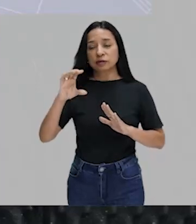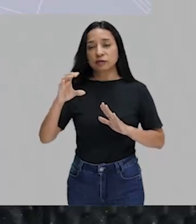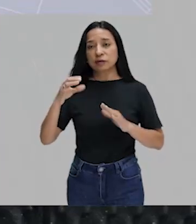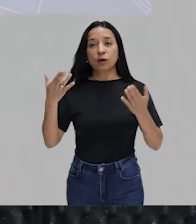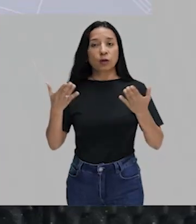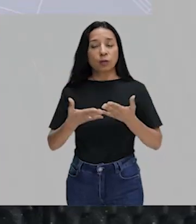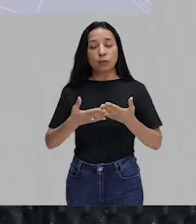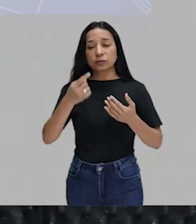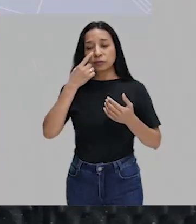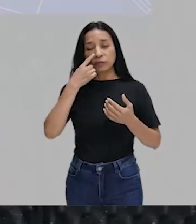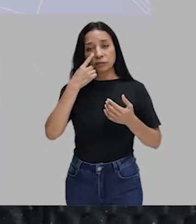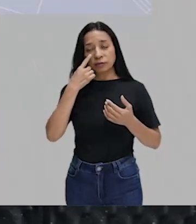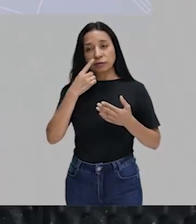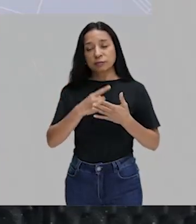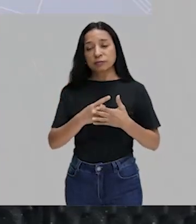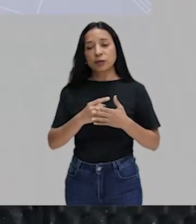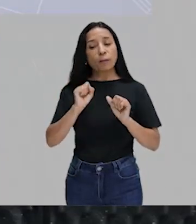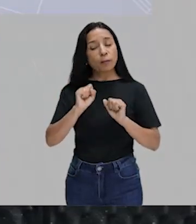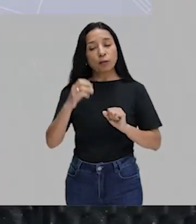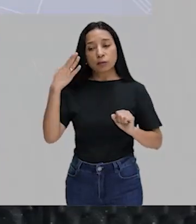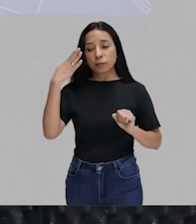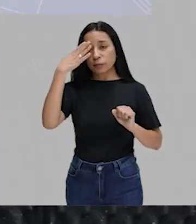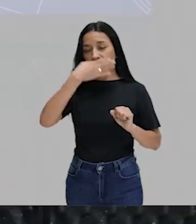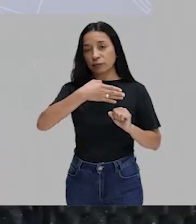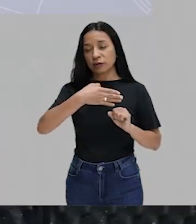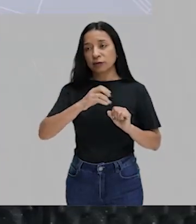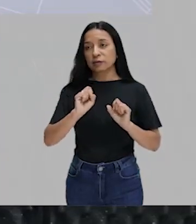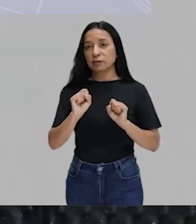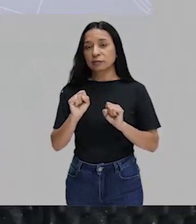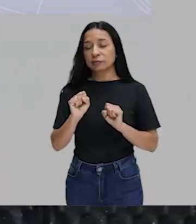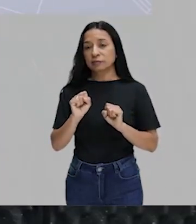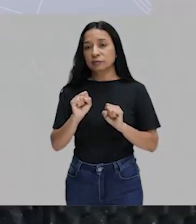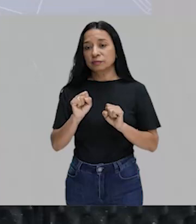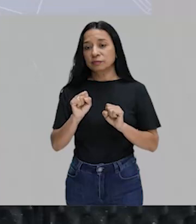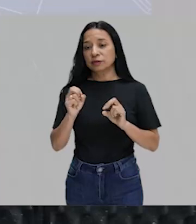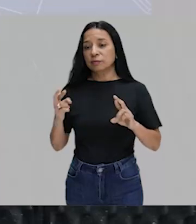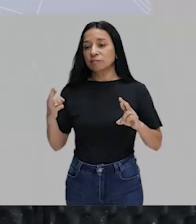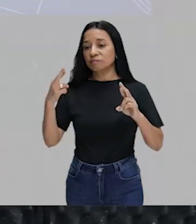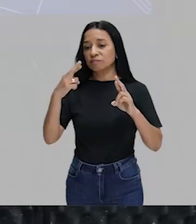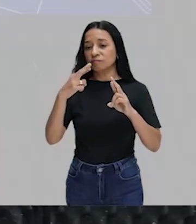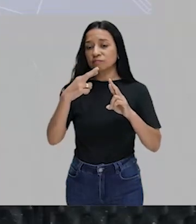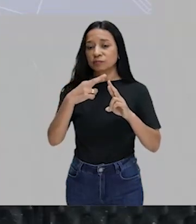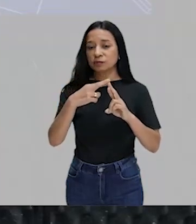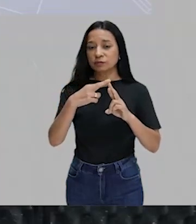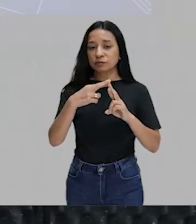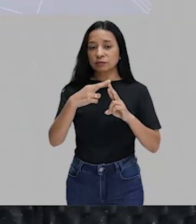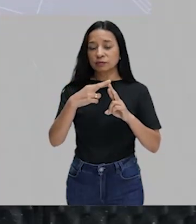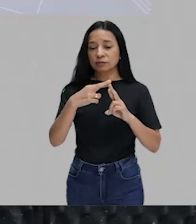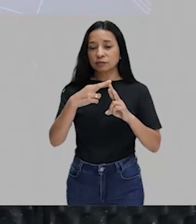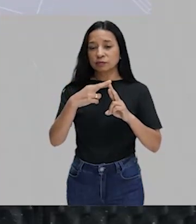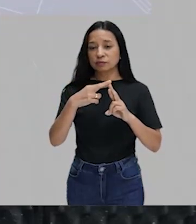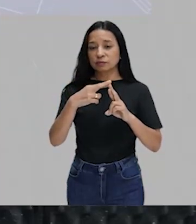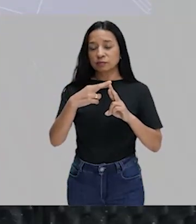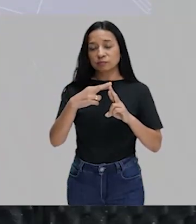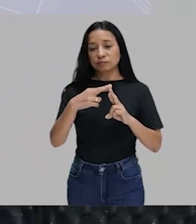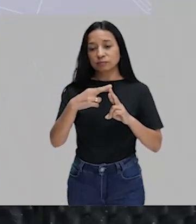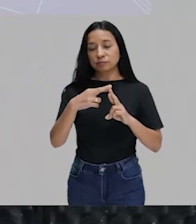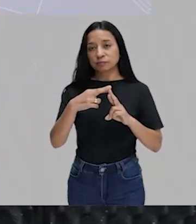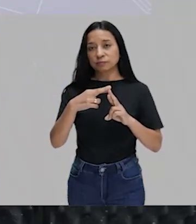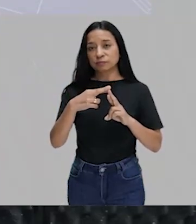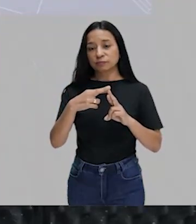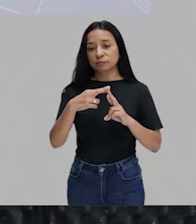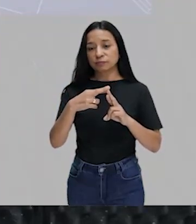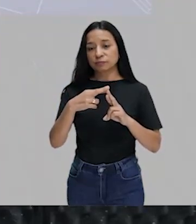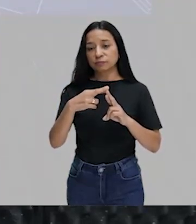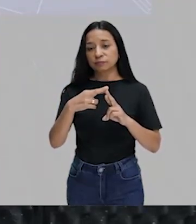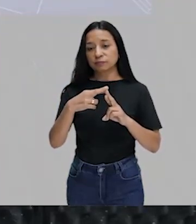muito isso. Se você pode provar, você está se referindo, acabei voltando aqui, não é isso? Se referindo